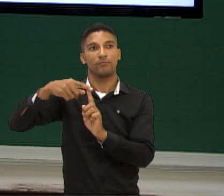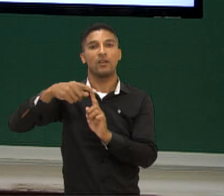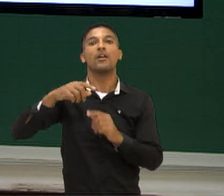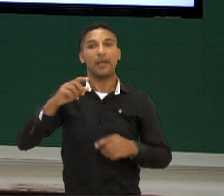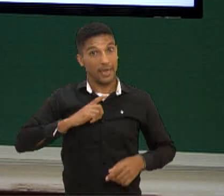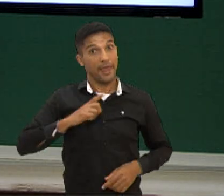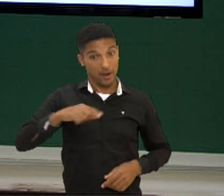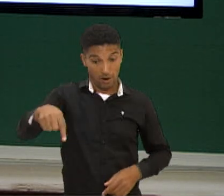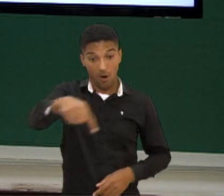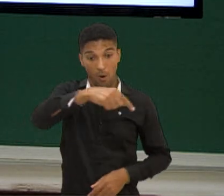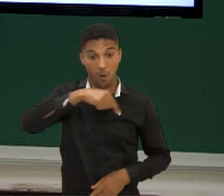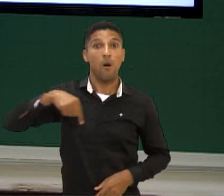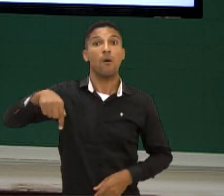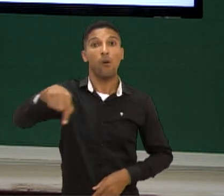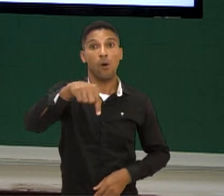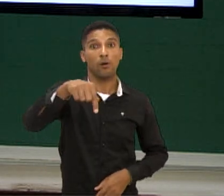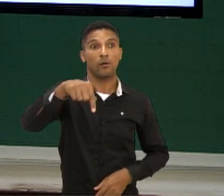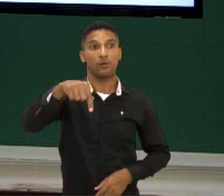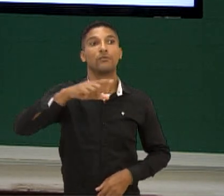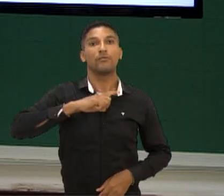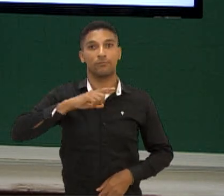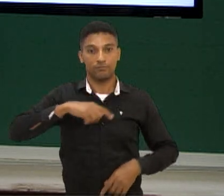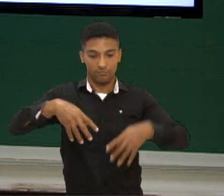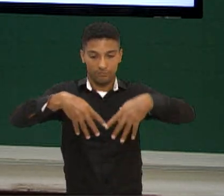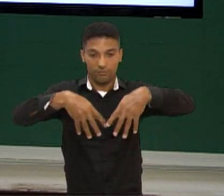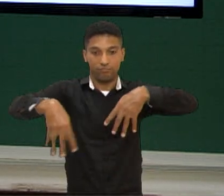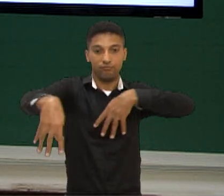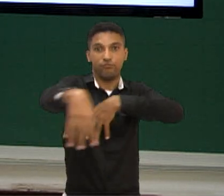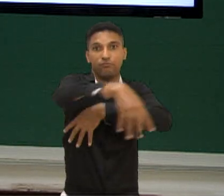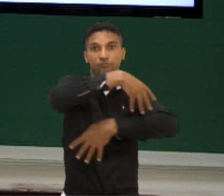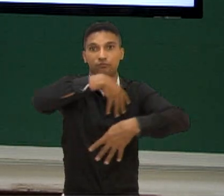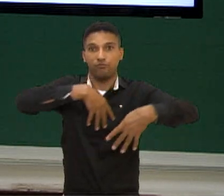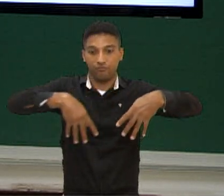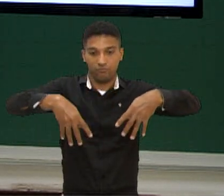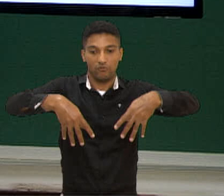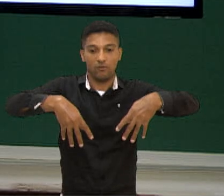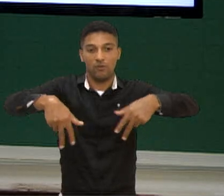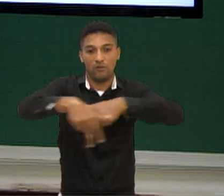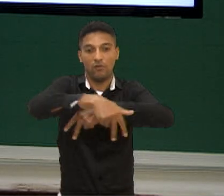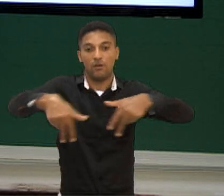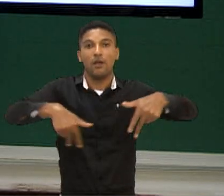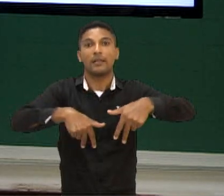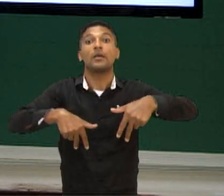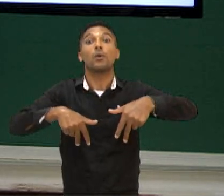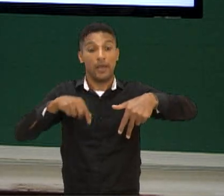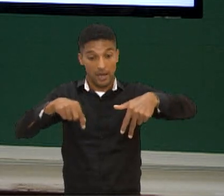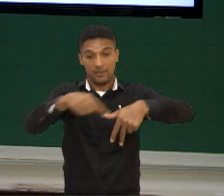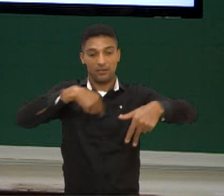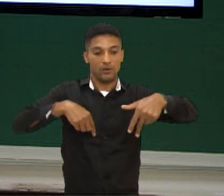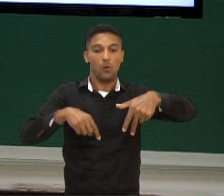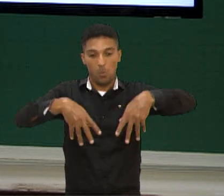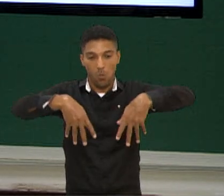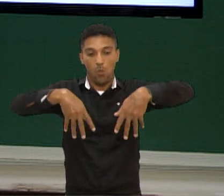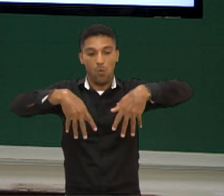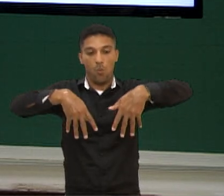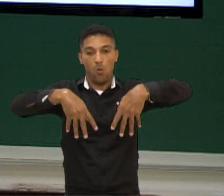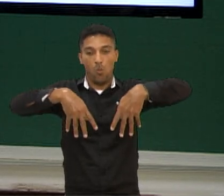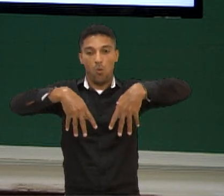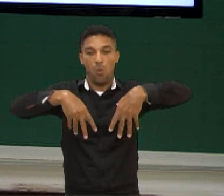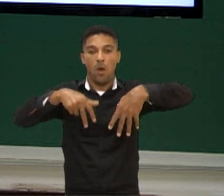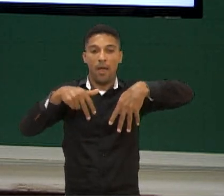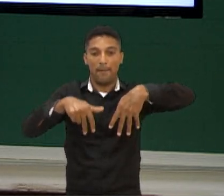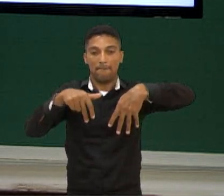fazem a roda, depois nessa roda, alguém vai lá no meio, se apresenta, depois que ela se